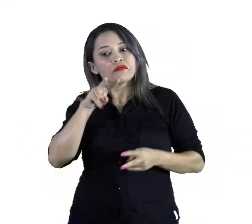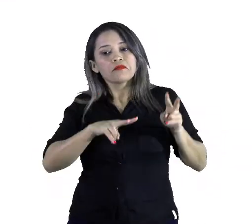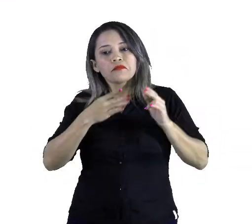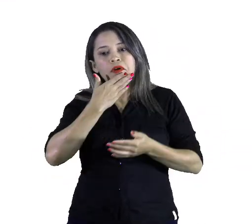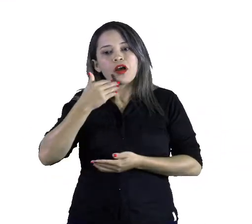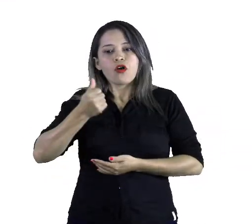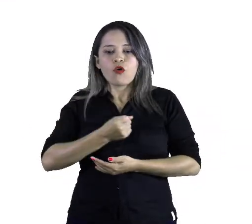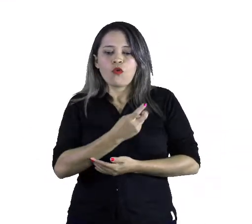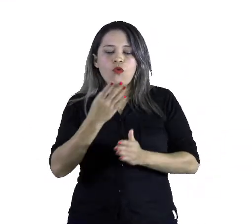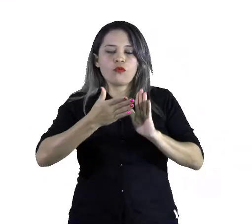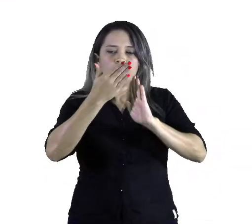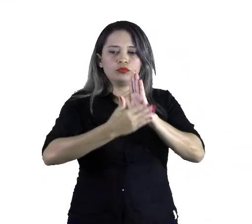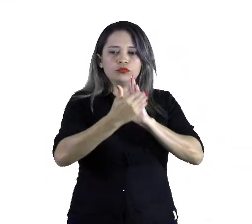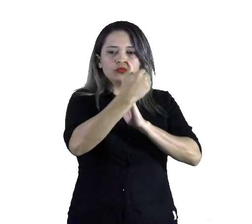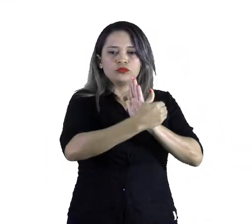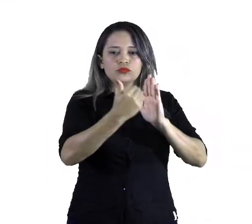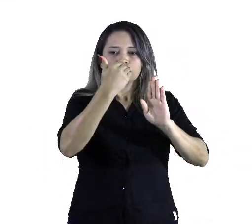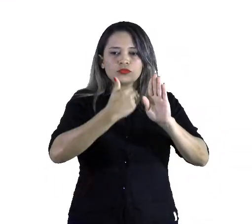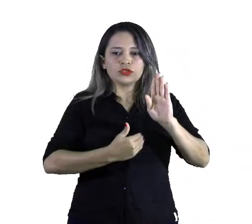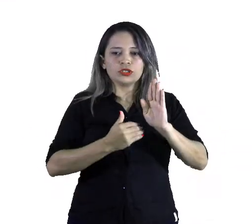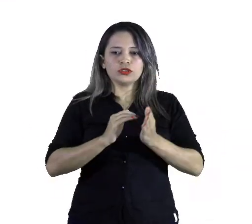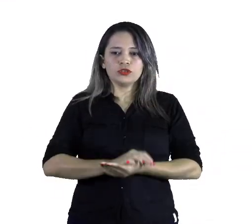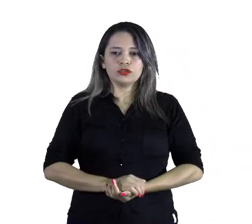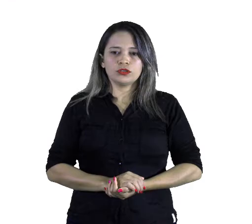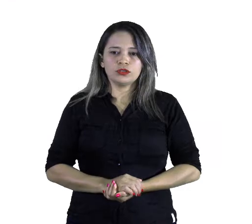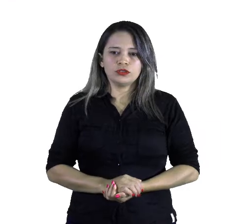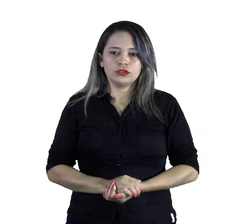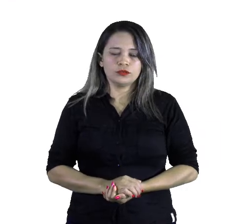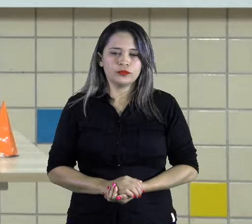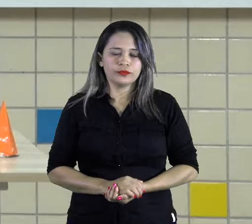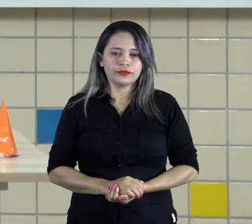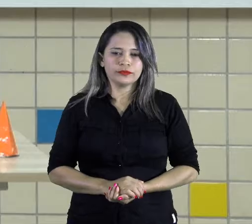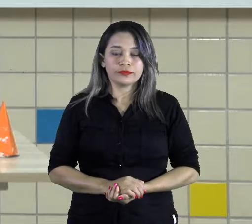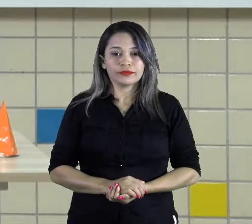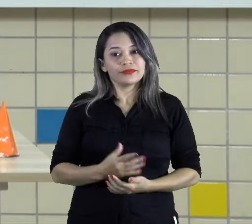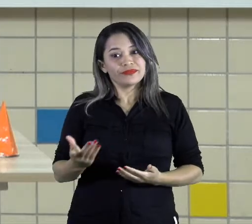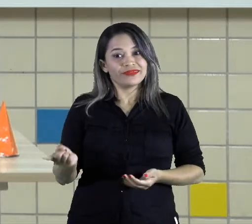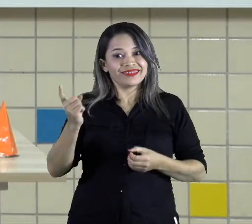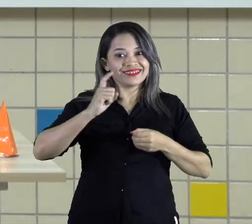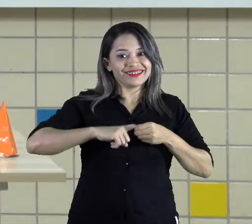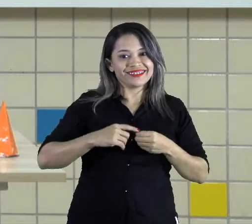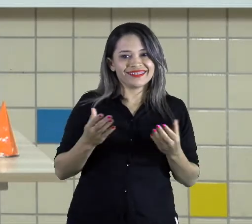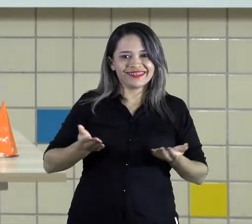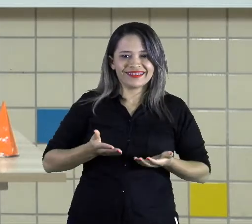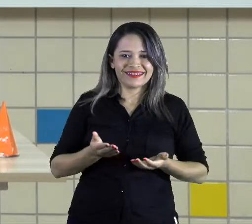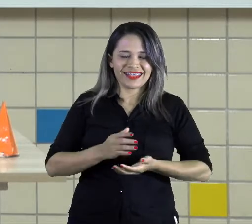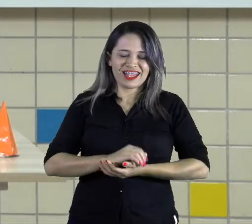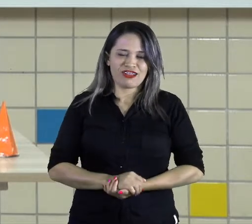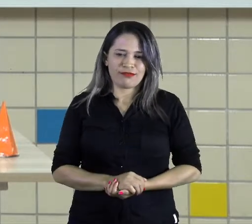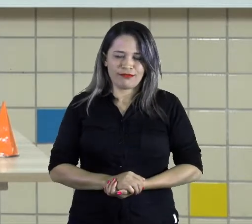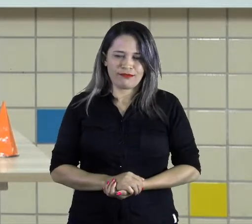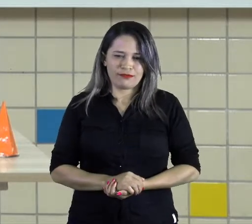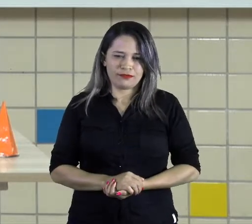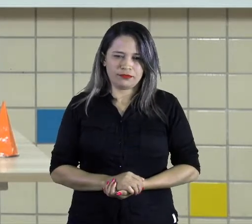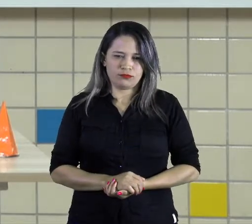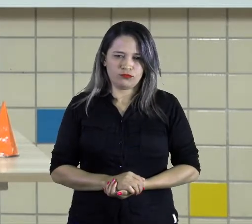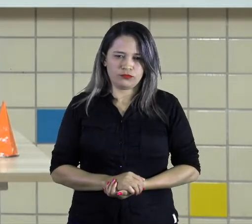faces aquele sólido geométrico tem, ok? Volta aqui comigo, pessoal. Então, olha só, vamos